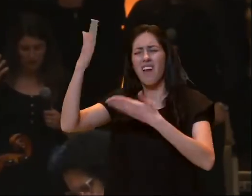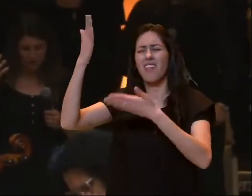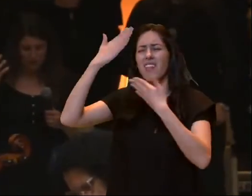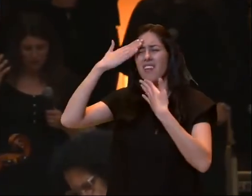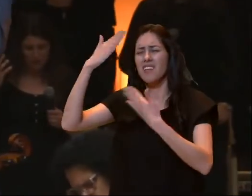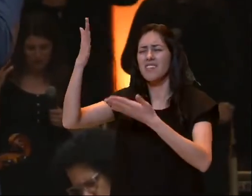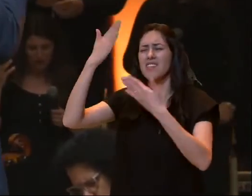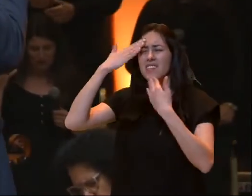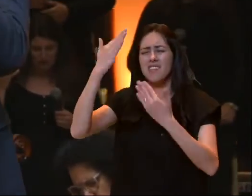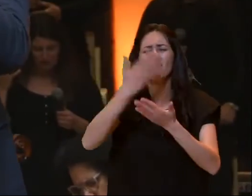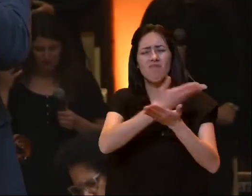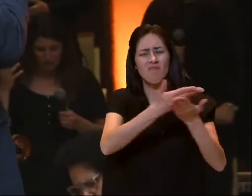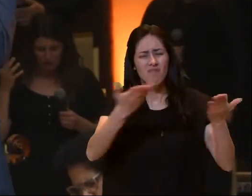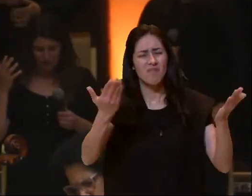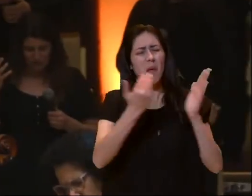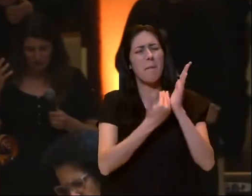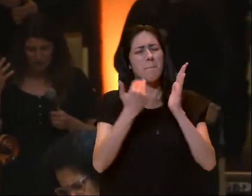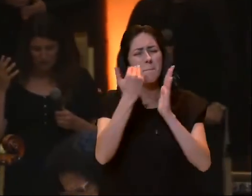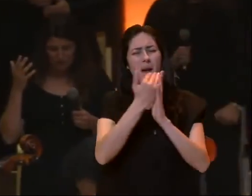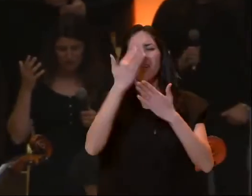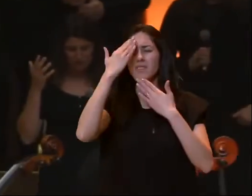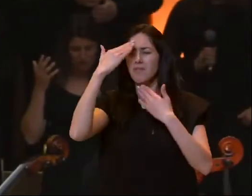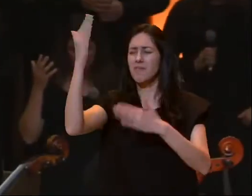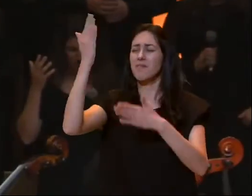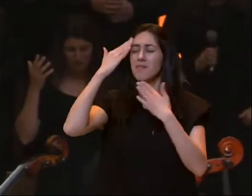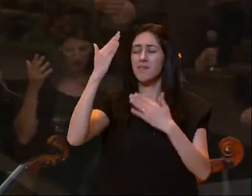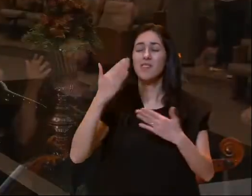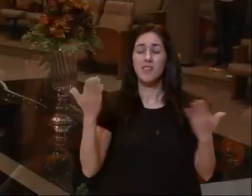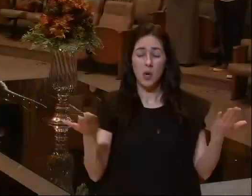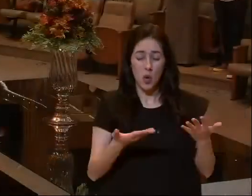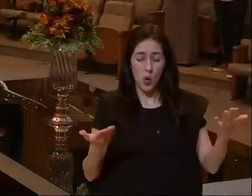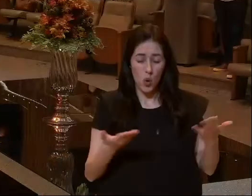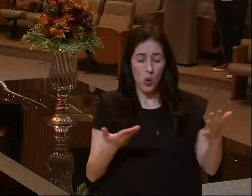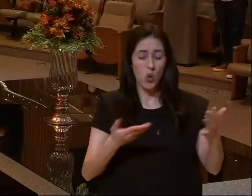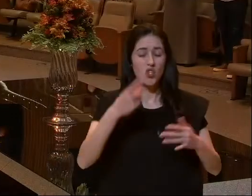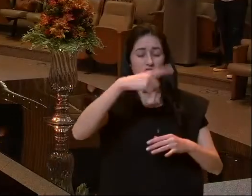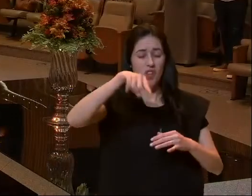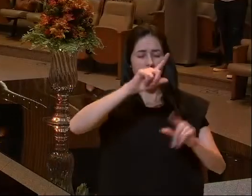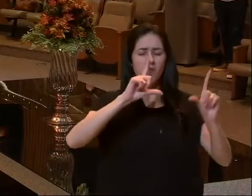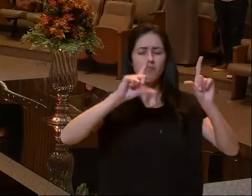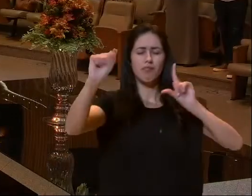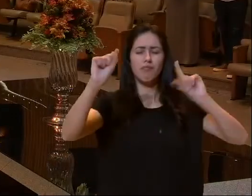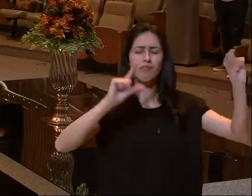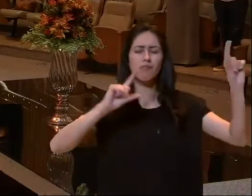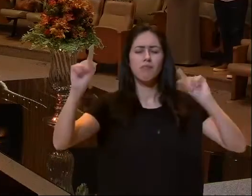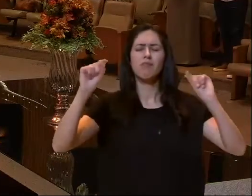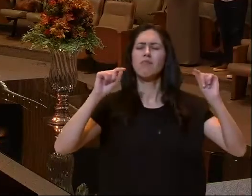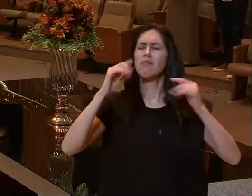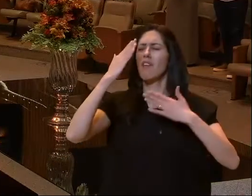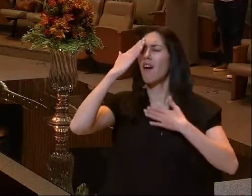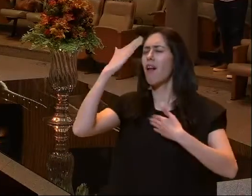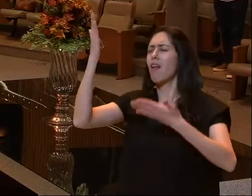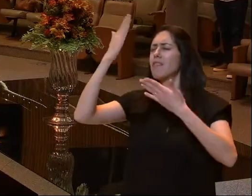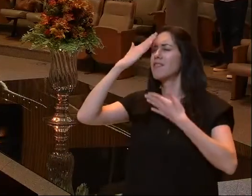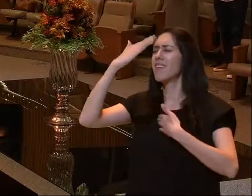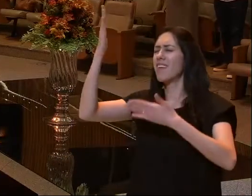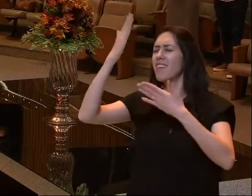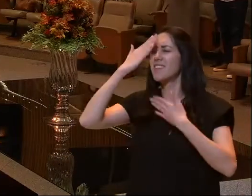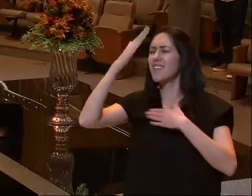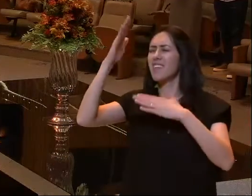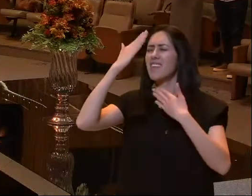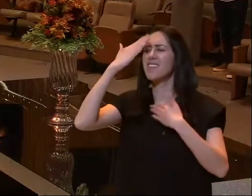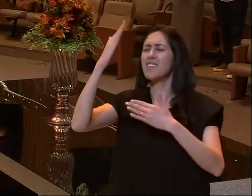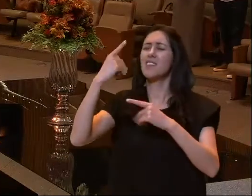irmãos sejam agradecidos, que hoje eles saiam daqui te bendizendo, te agradecendo pelo que o Senhor fez, pelo que o